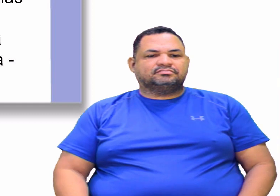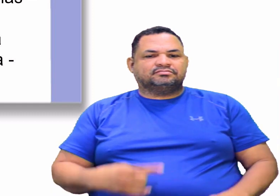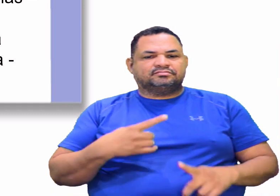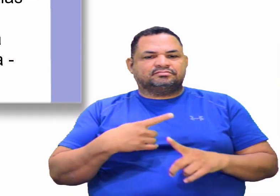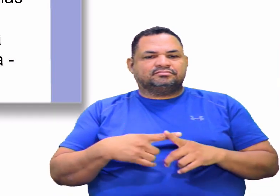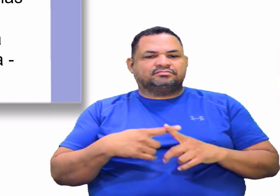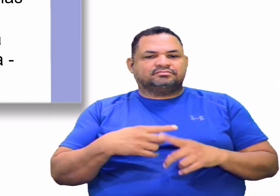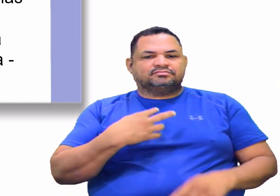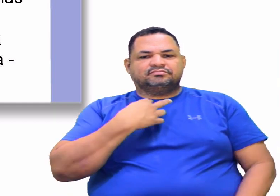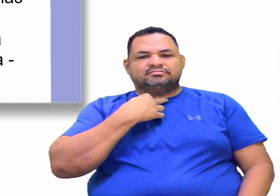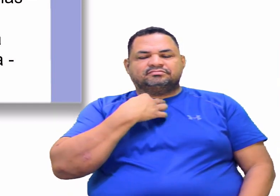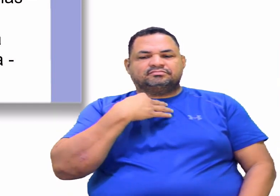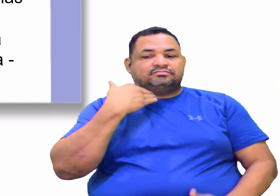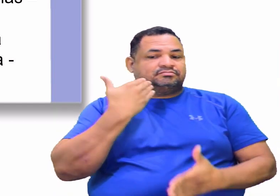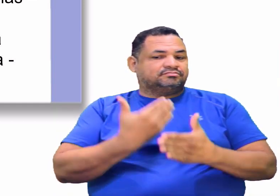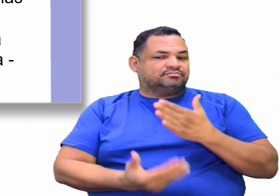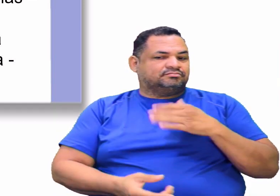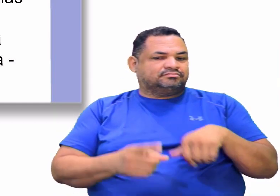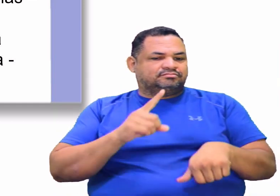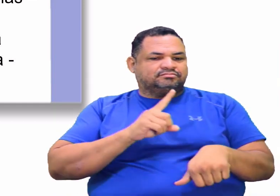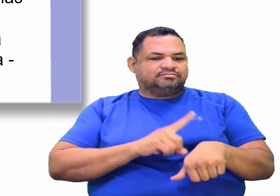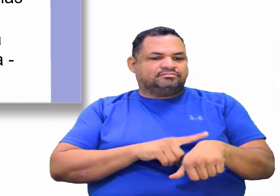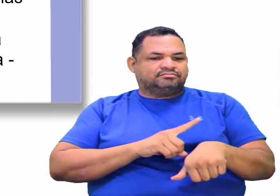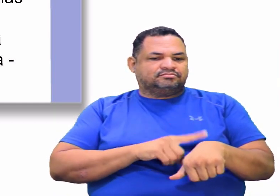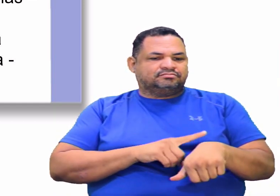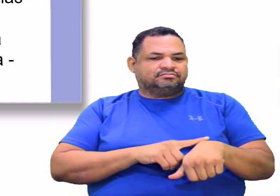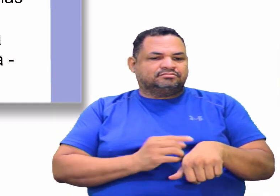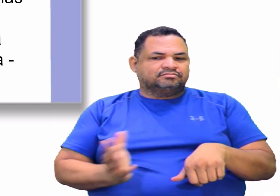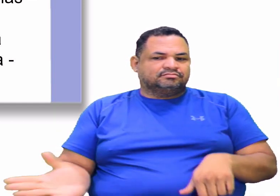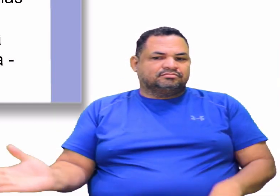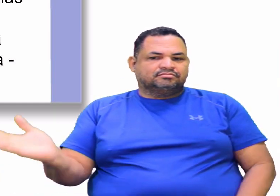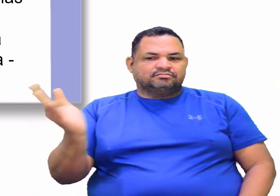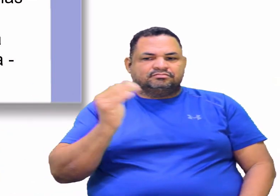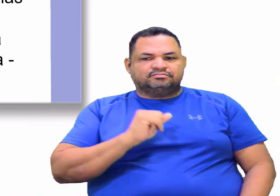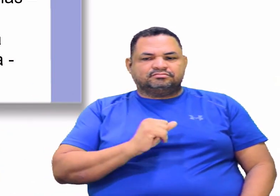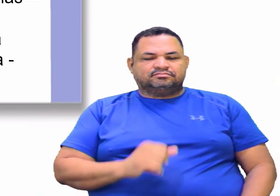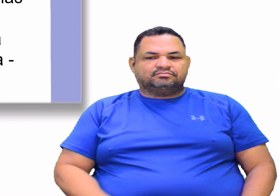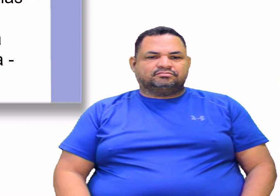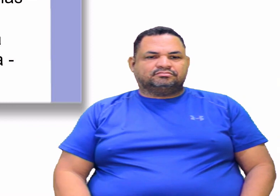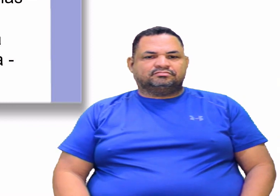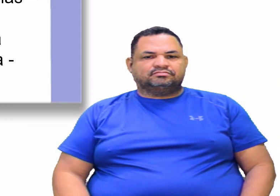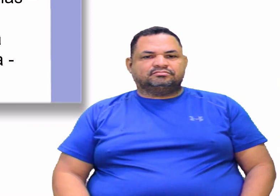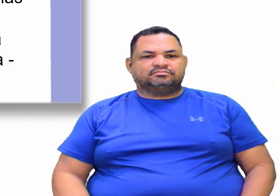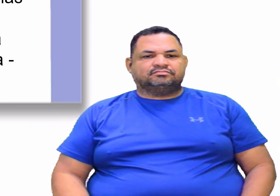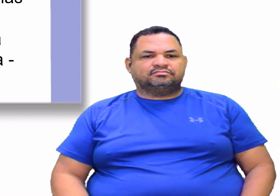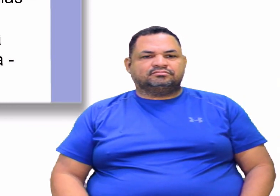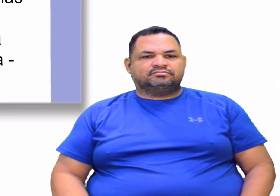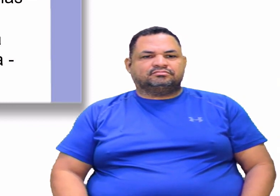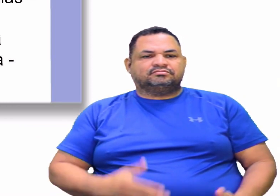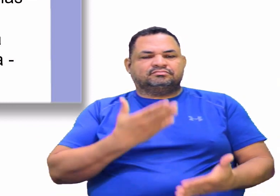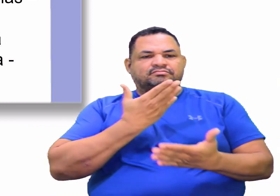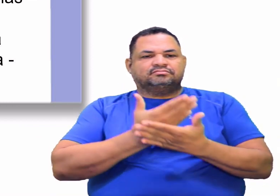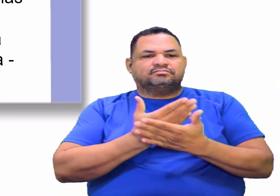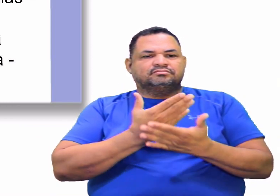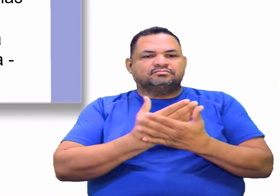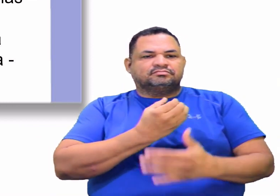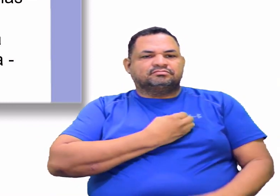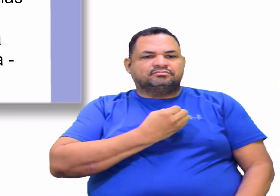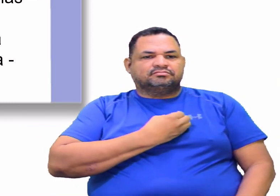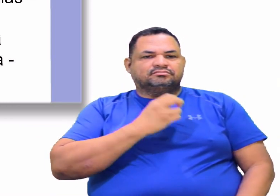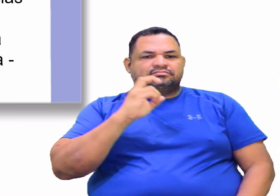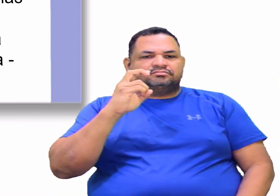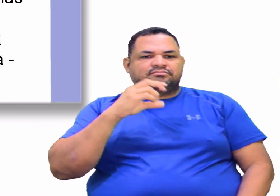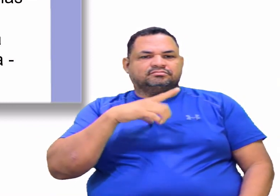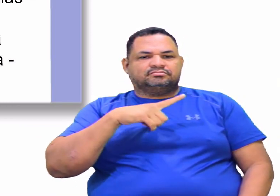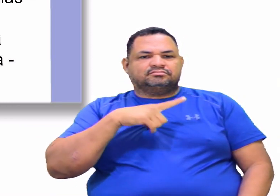Porque não podemos perder tanto tempo assim, né? Vamos correndo aqui, ó. Na aula 5, nós